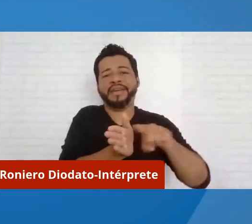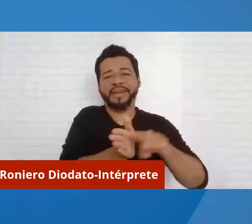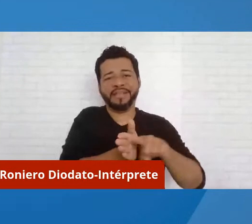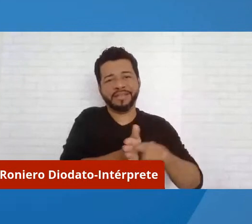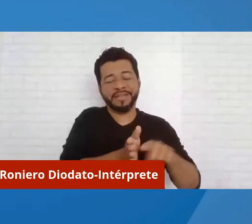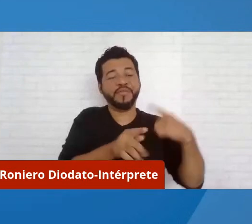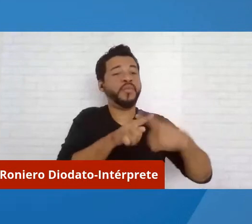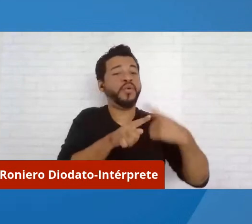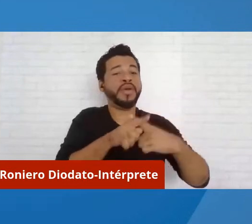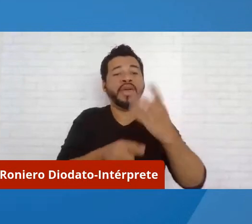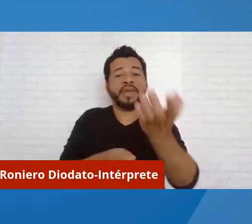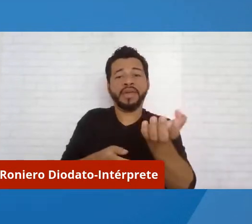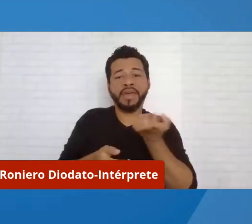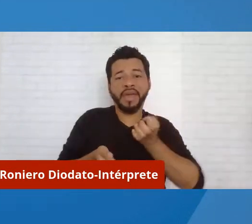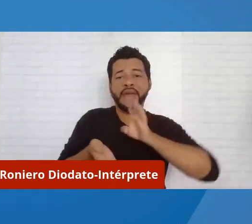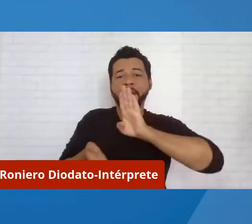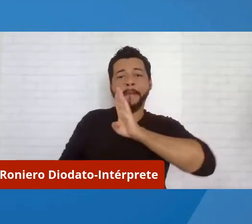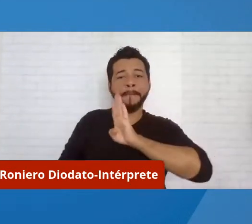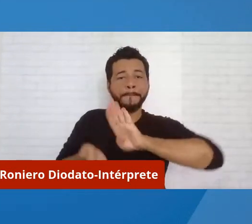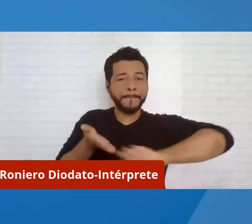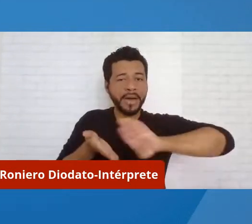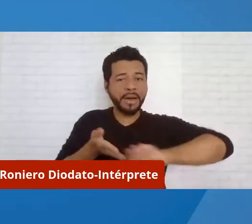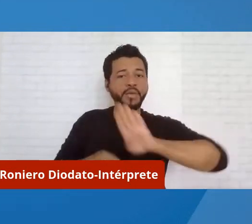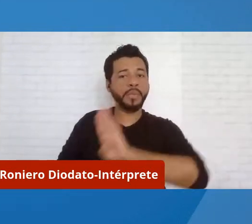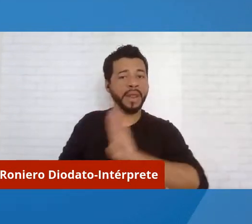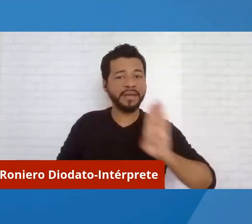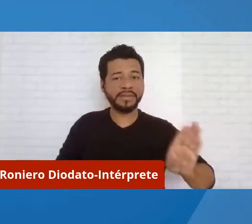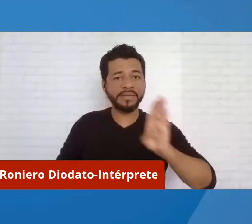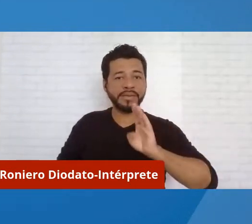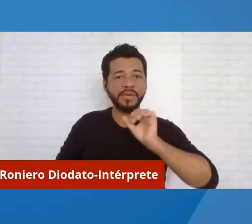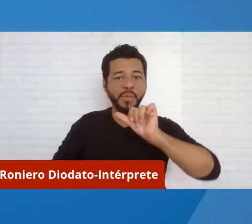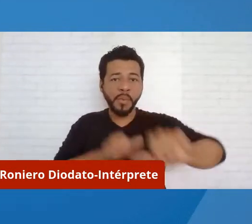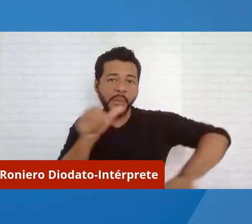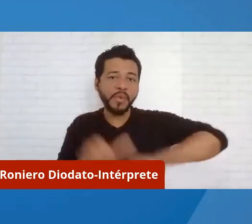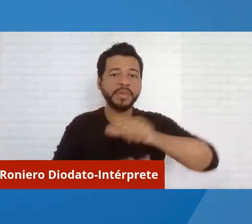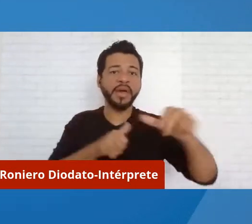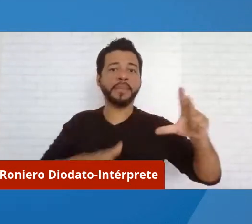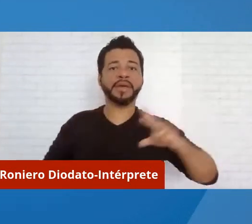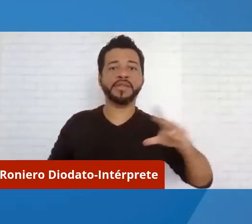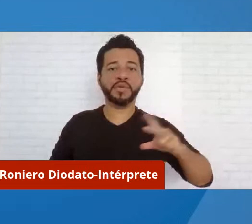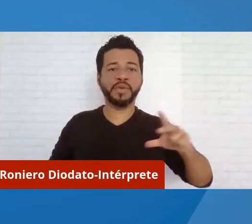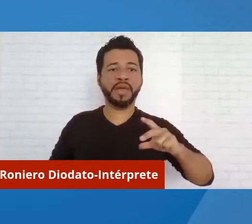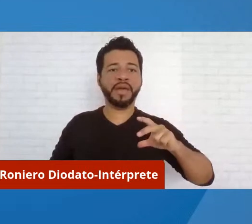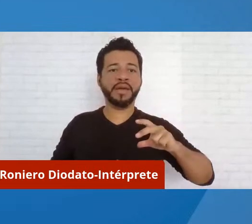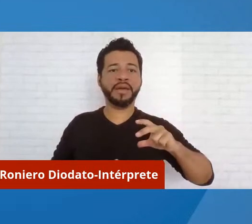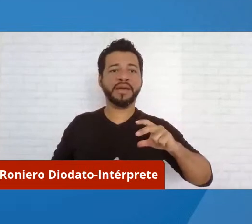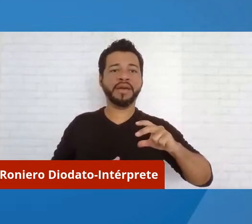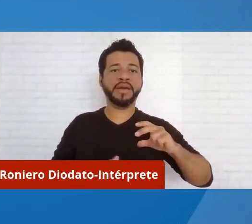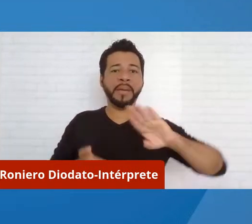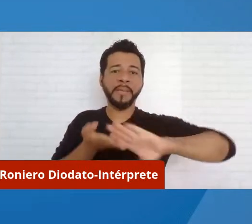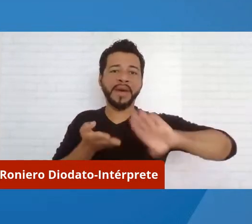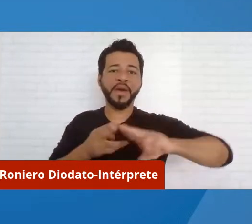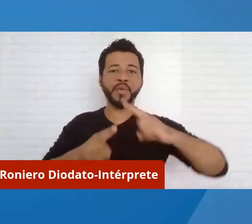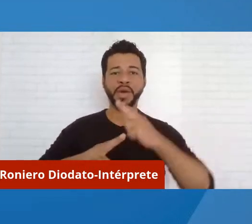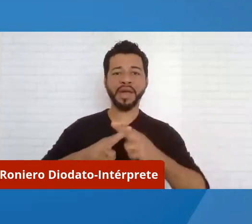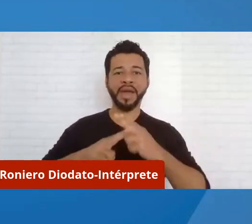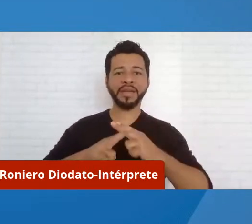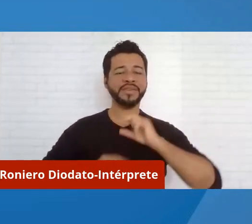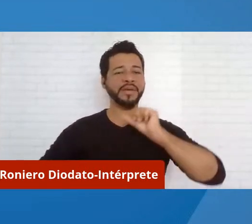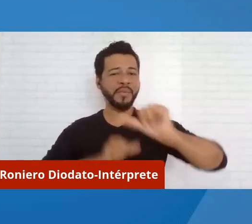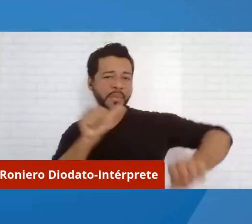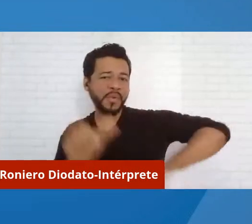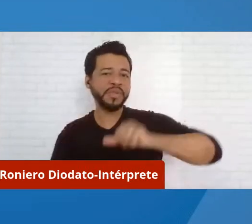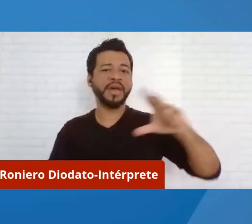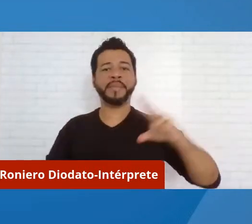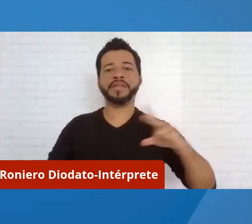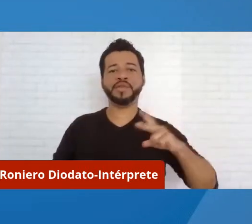Brasil, privatizar a Caixa Econômica, privatizar a Petrobras, quer dizer, pegar o que é patrimônio público questão energética,